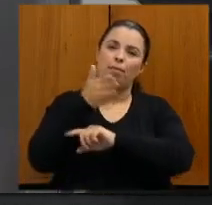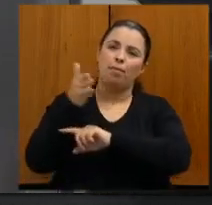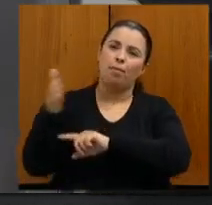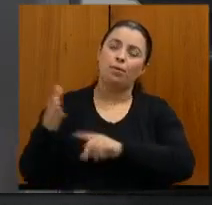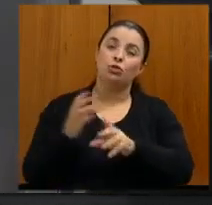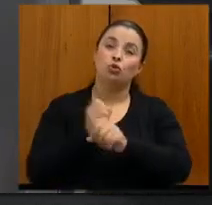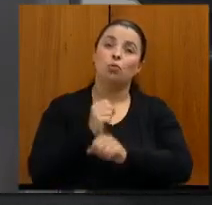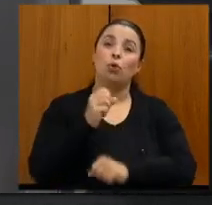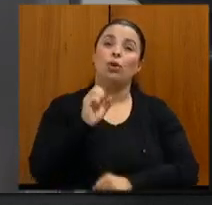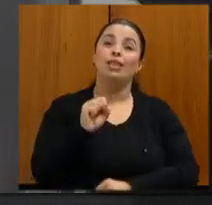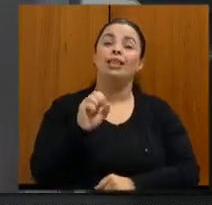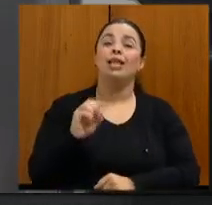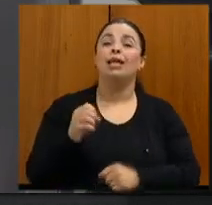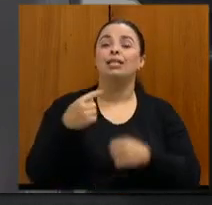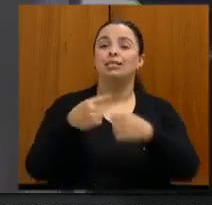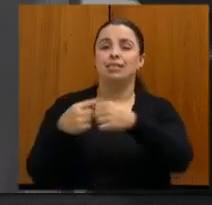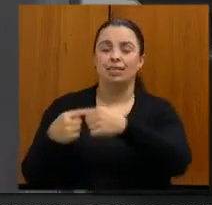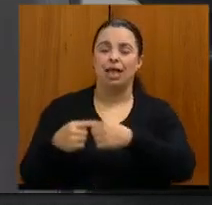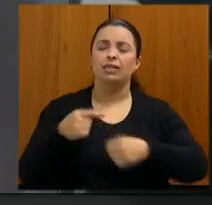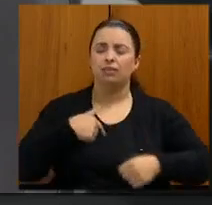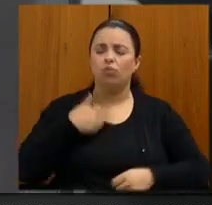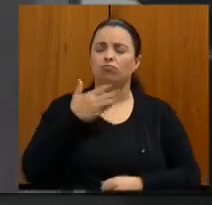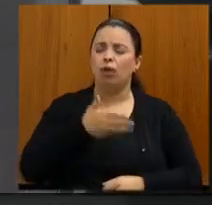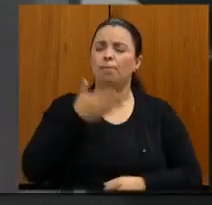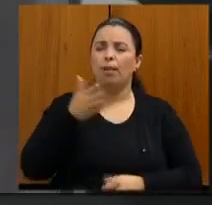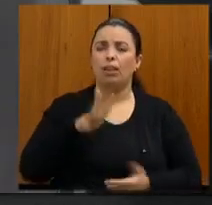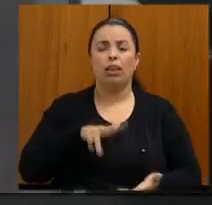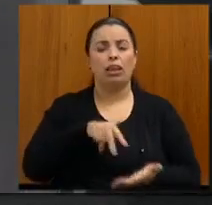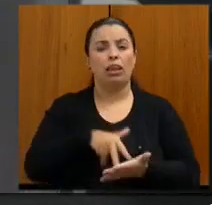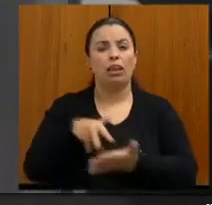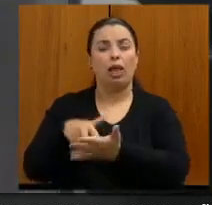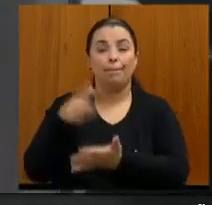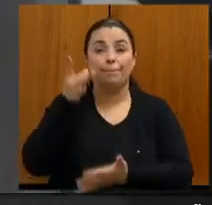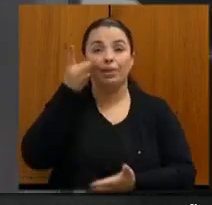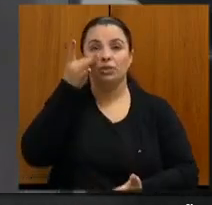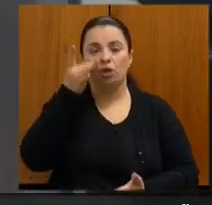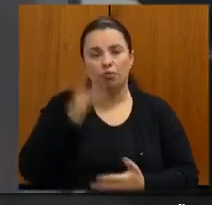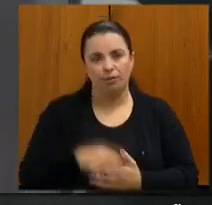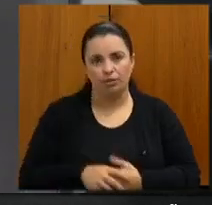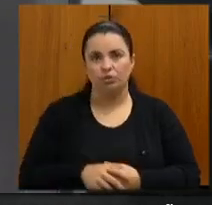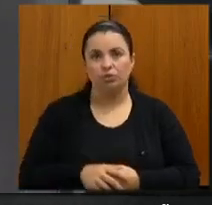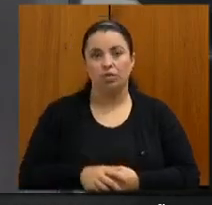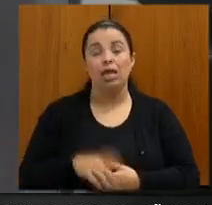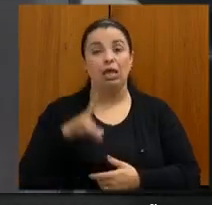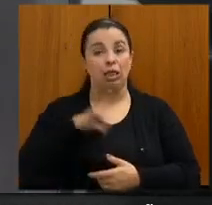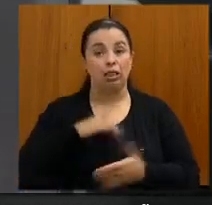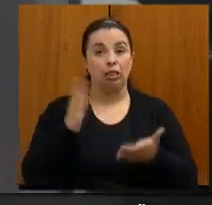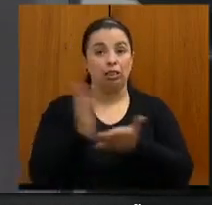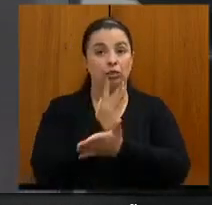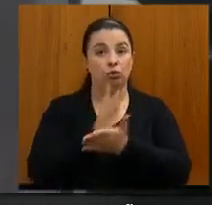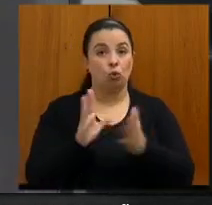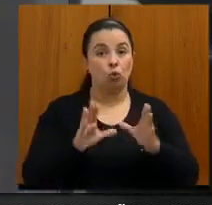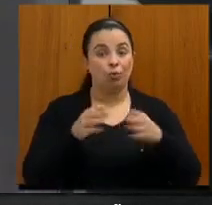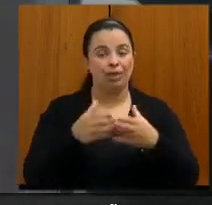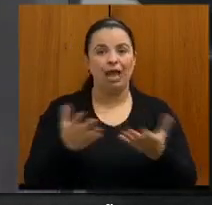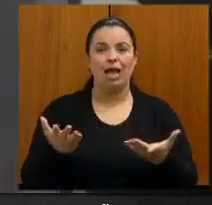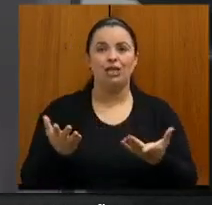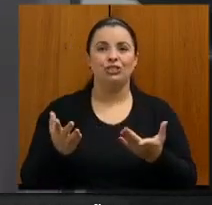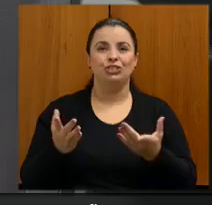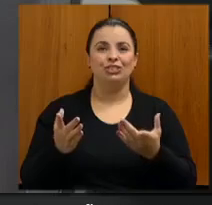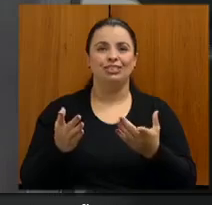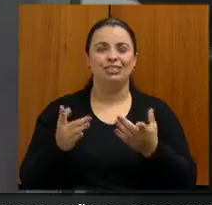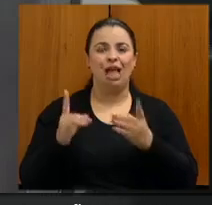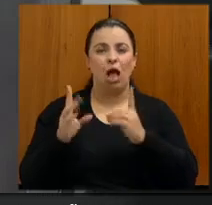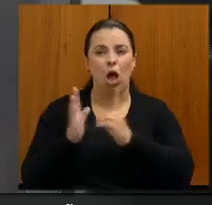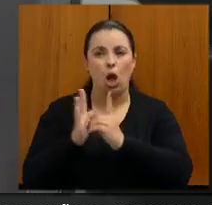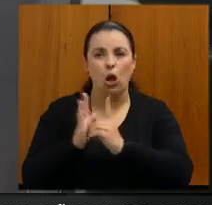em cansavelmente eu fui 80 cidades e tem cidades tem a comunidade aldeias Quilombo que